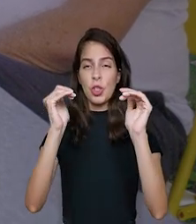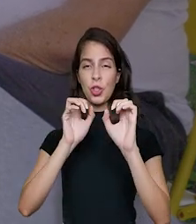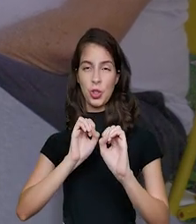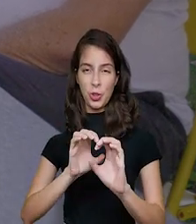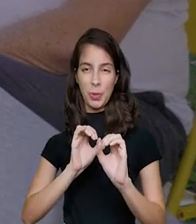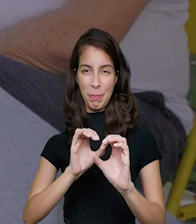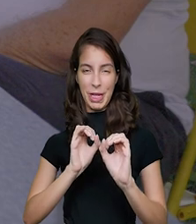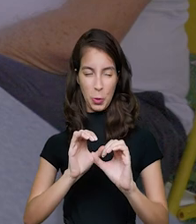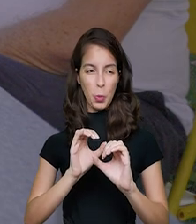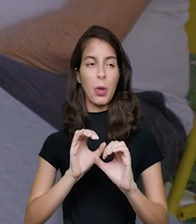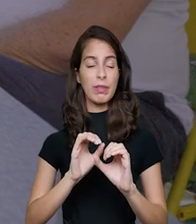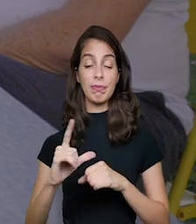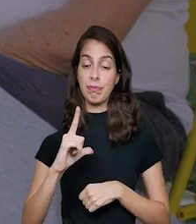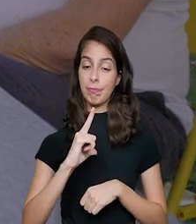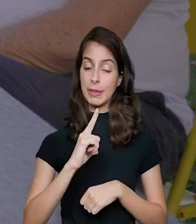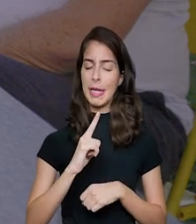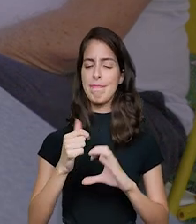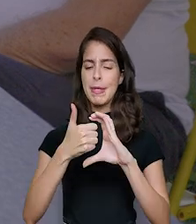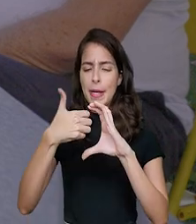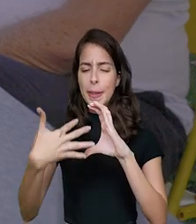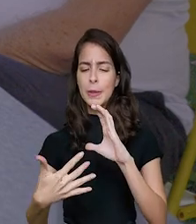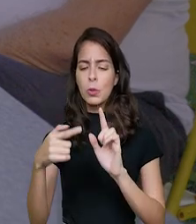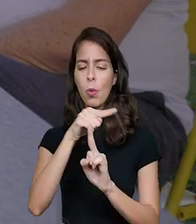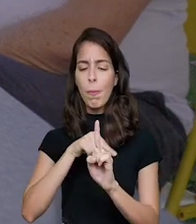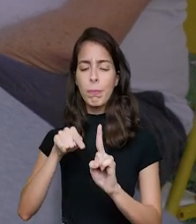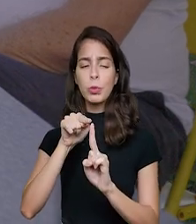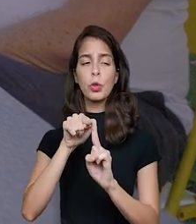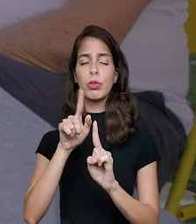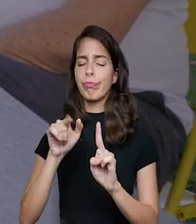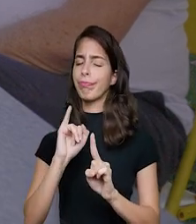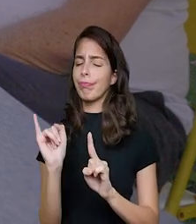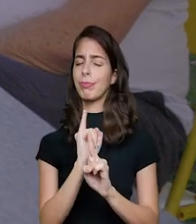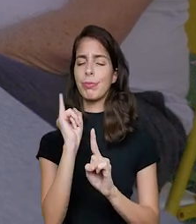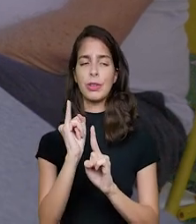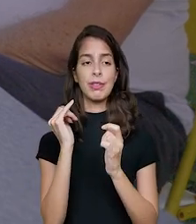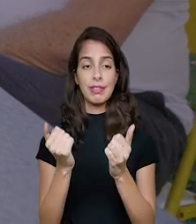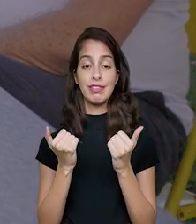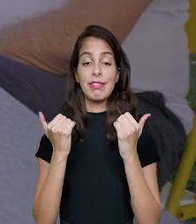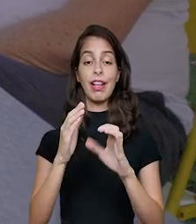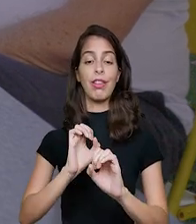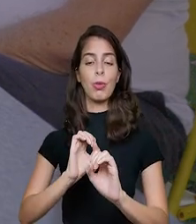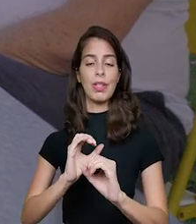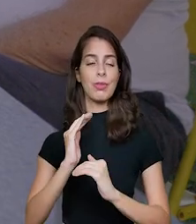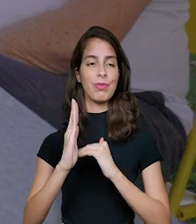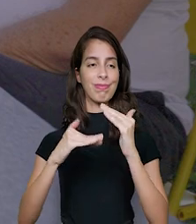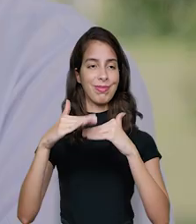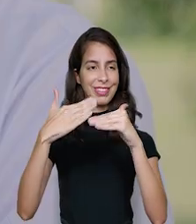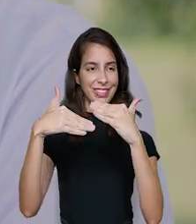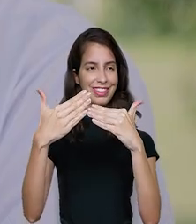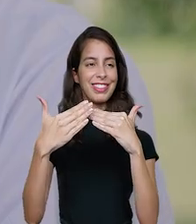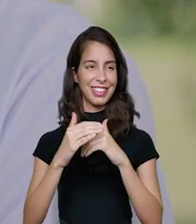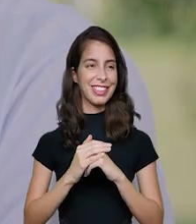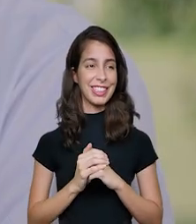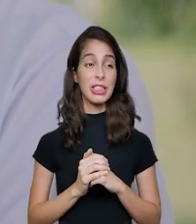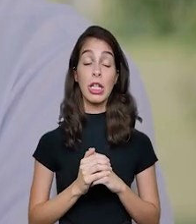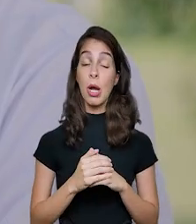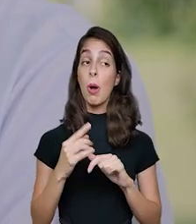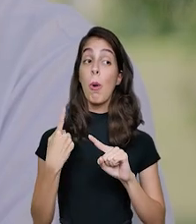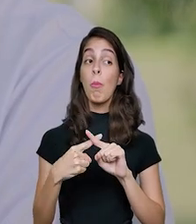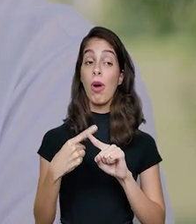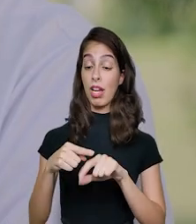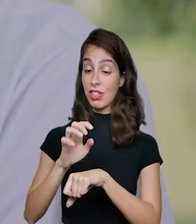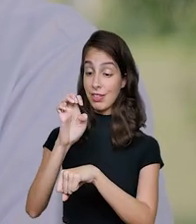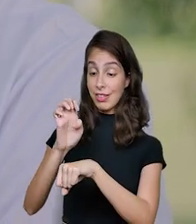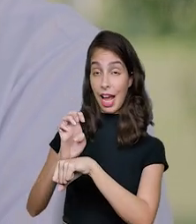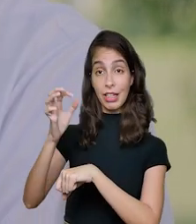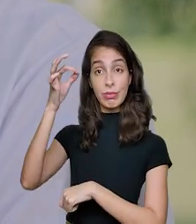instituição que tem características e objetivos importantes para o o desenvolvimento do da nossa região do nosso